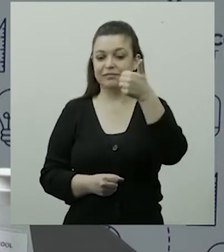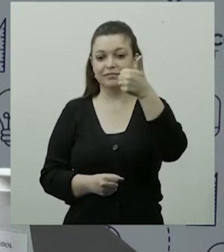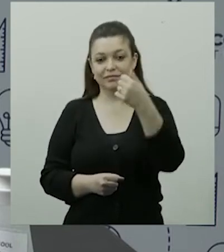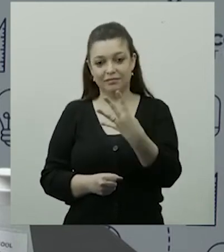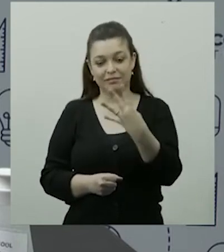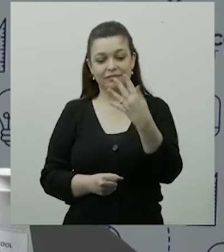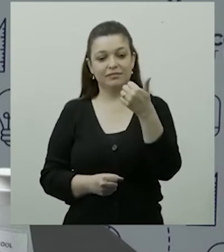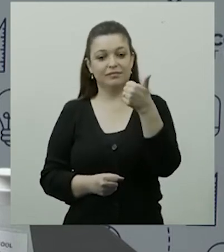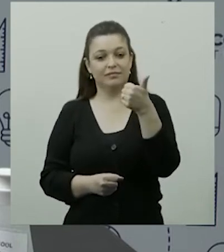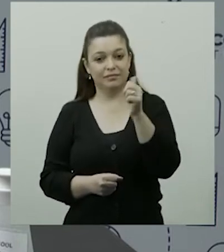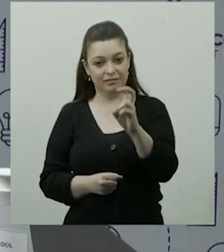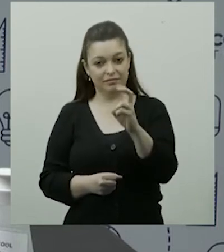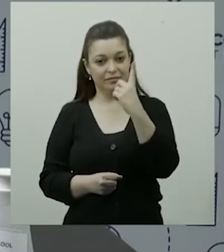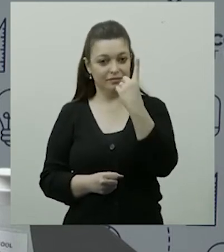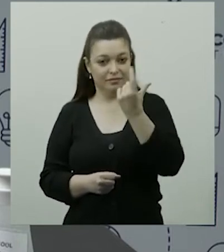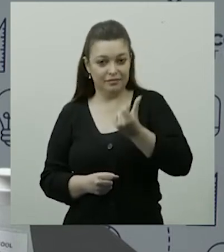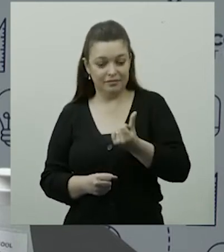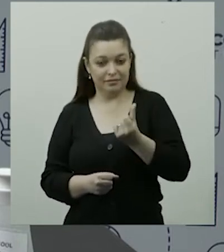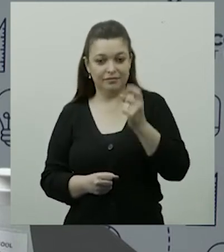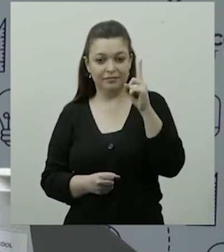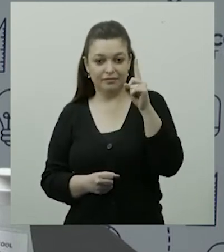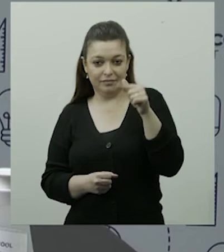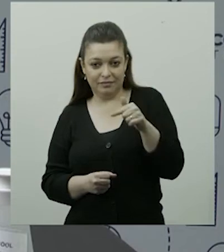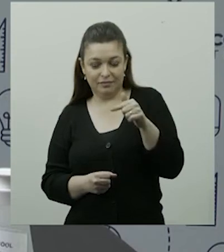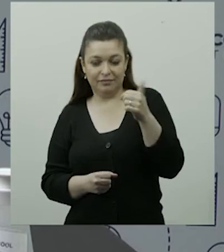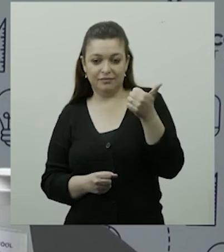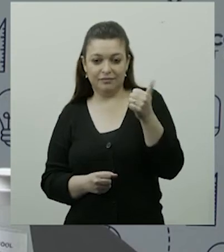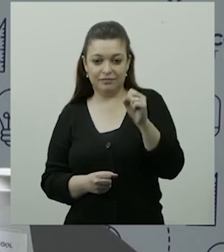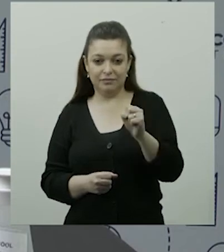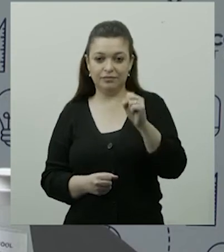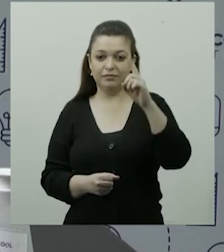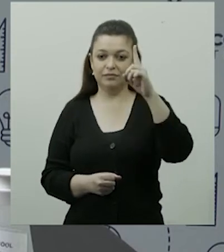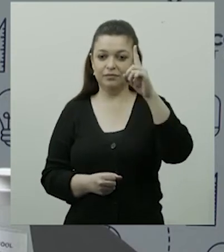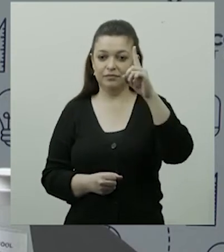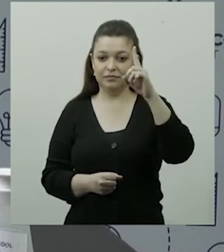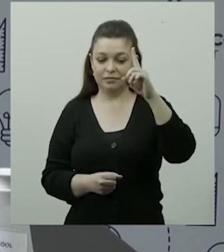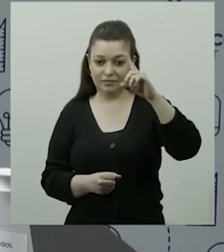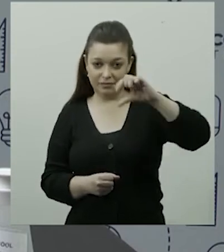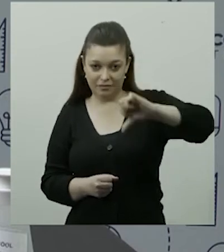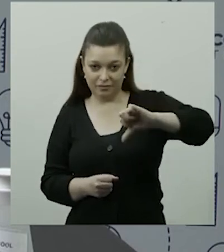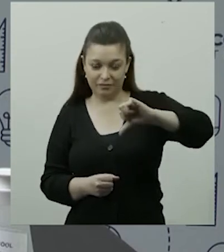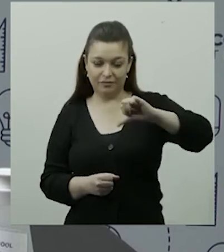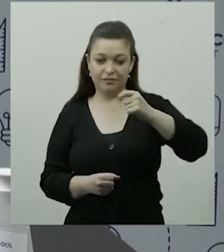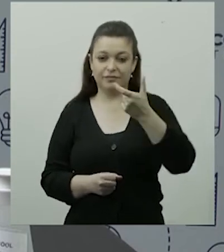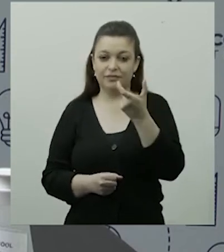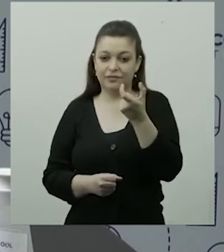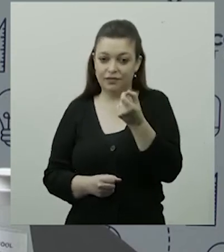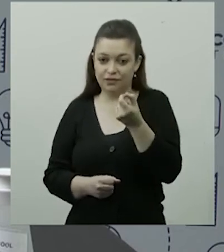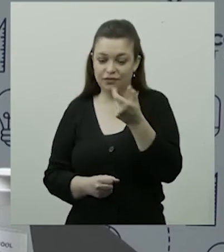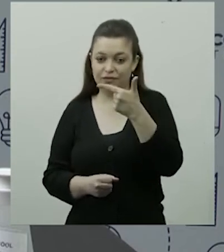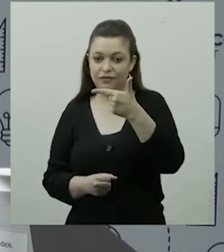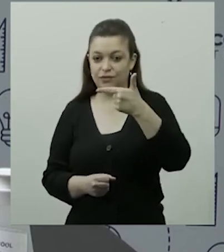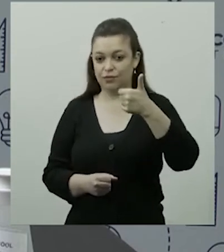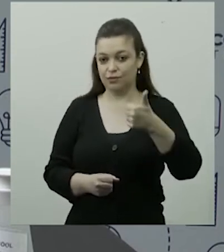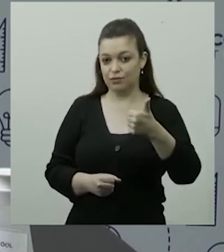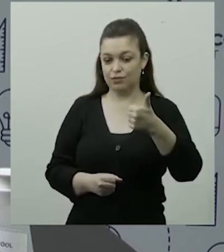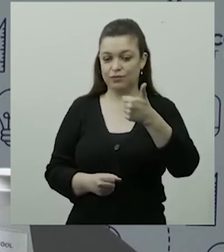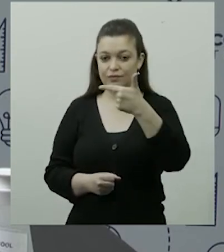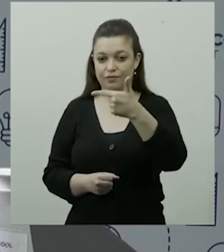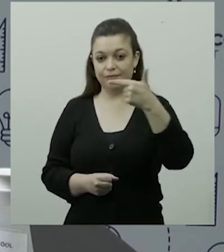13, 14, 15, 16, 17, 18, 19, 20,